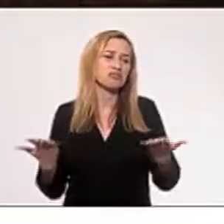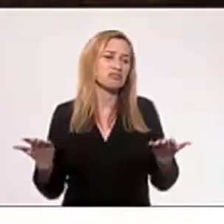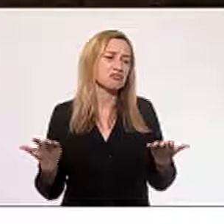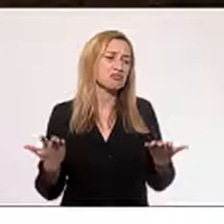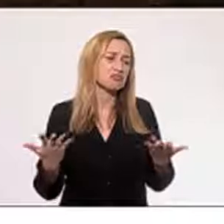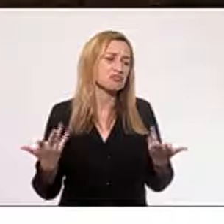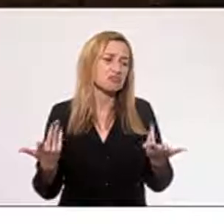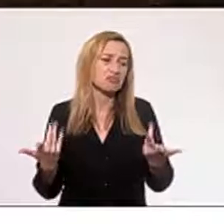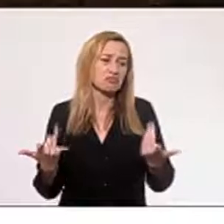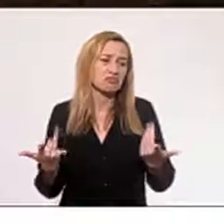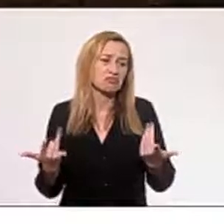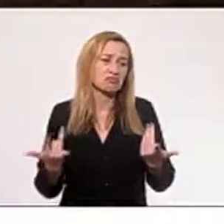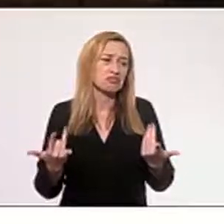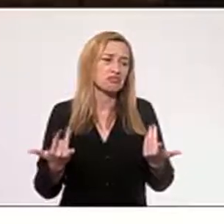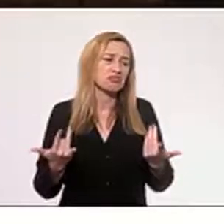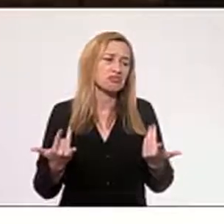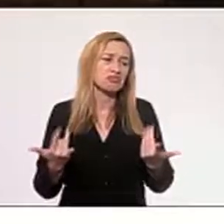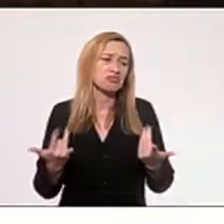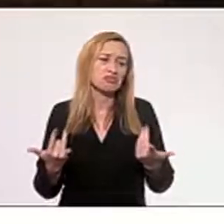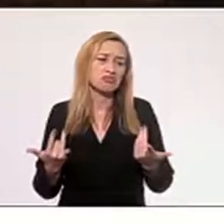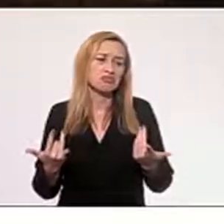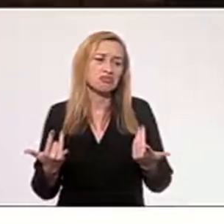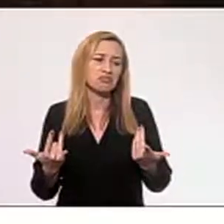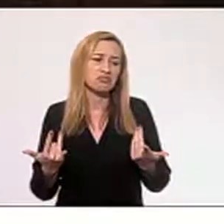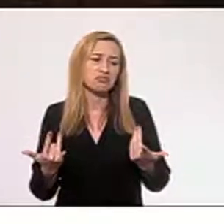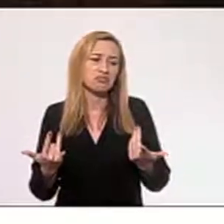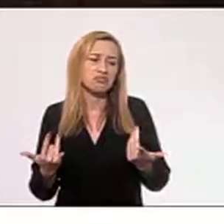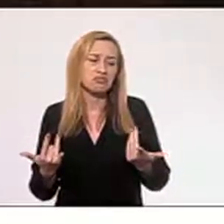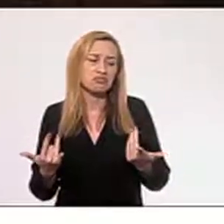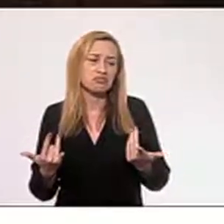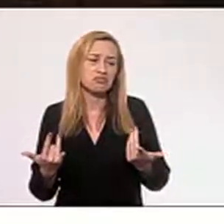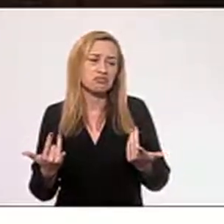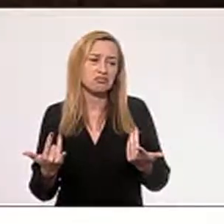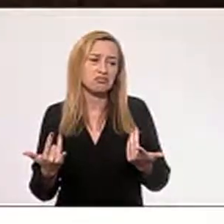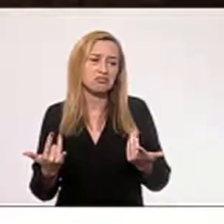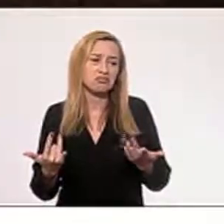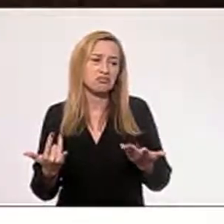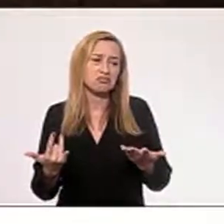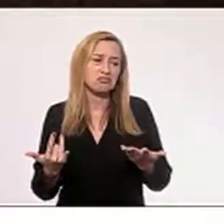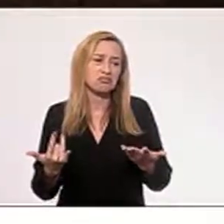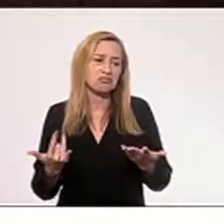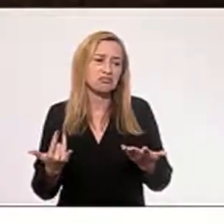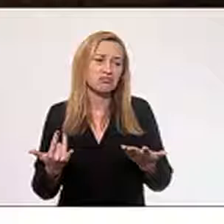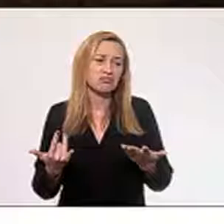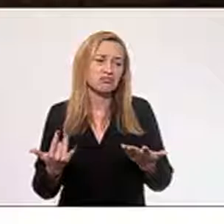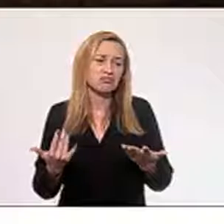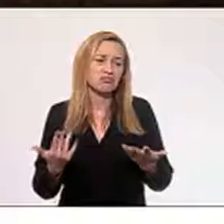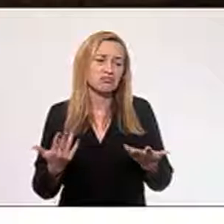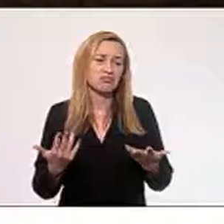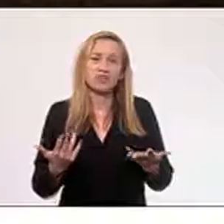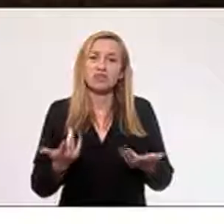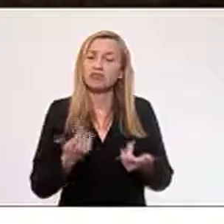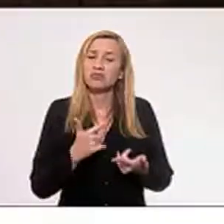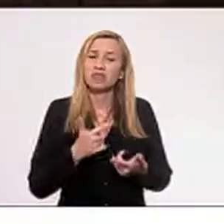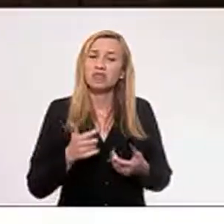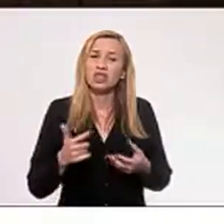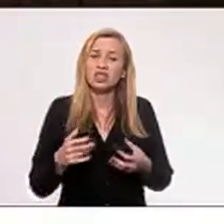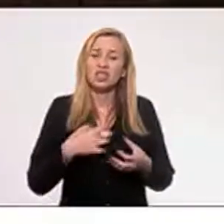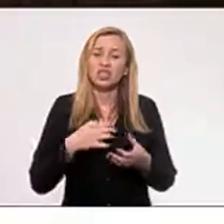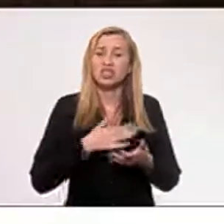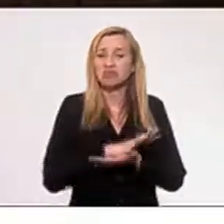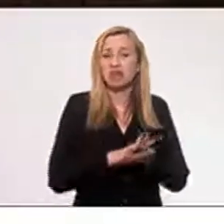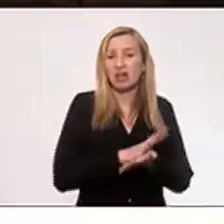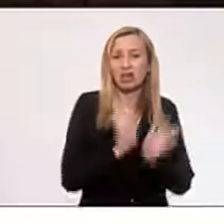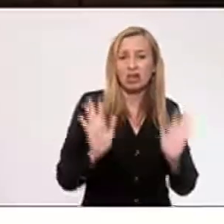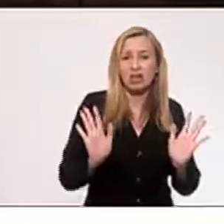digamos, exagerado por parte do deputado propor uma CPI, não é? Sobre qualquer tema. Já disse aqui que é prerrogativa do parlamentar.